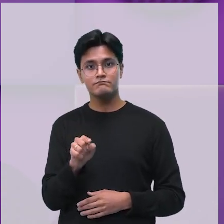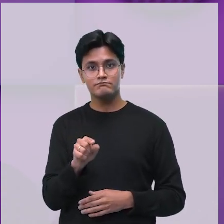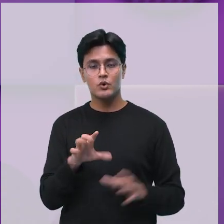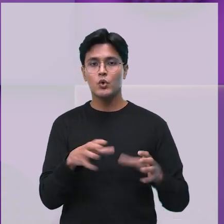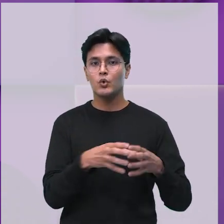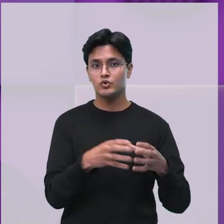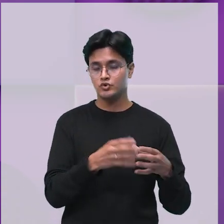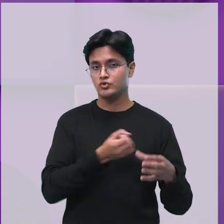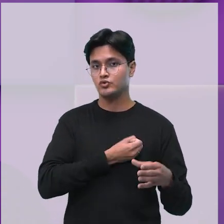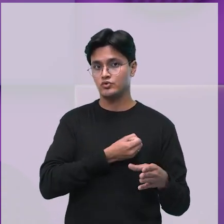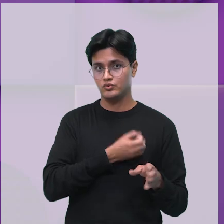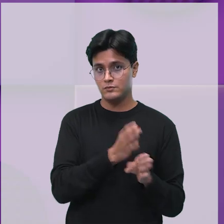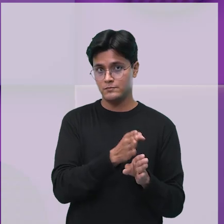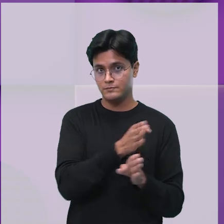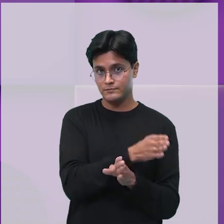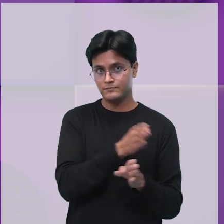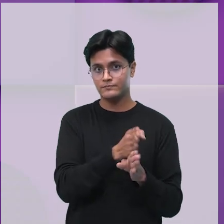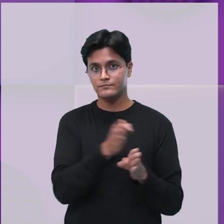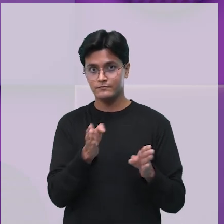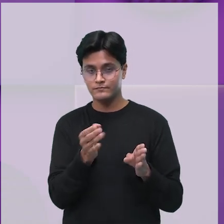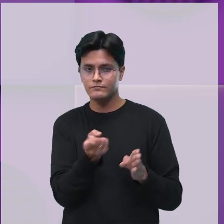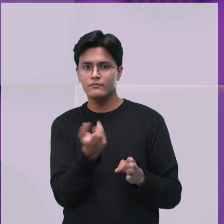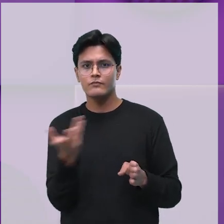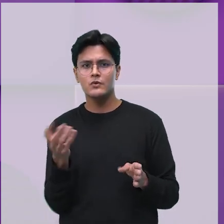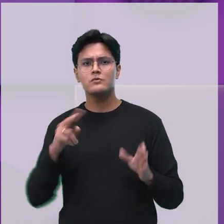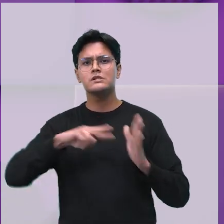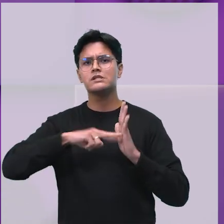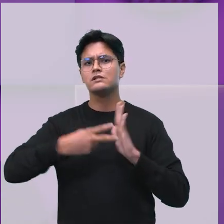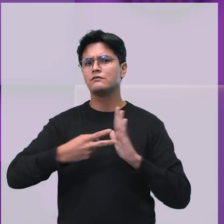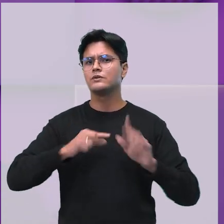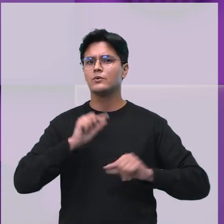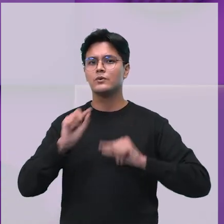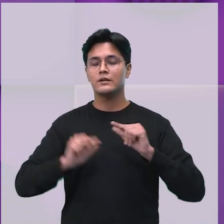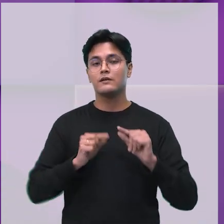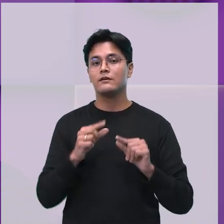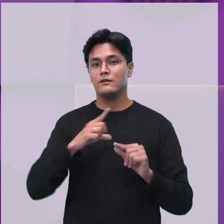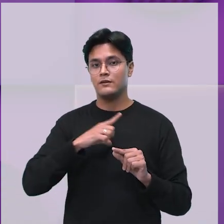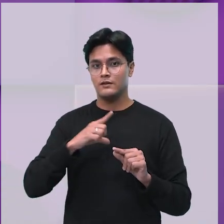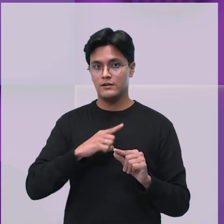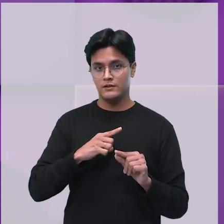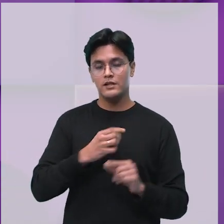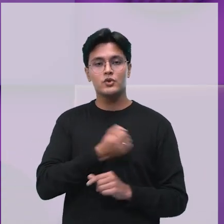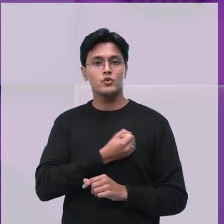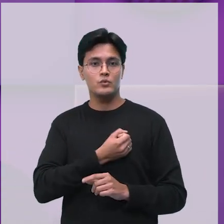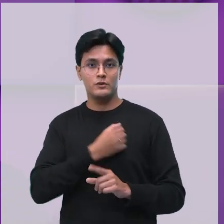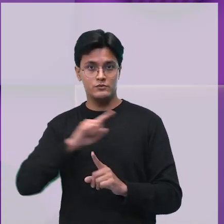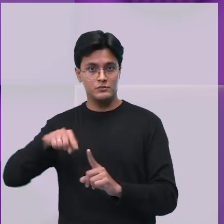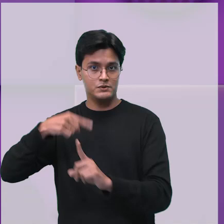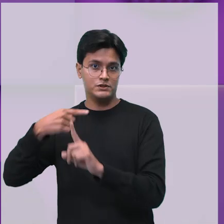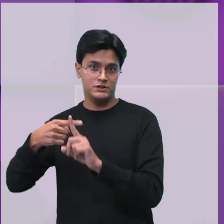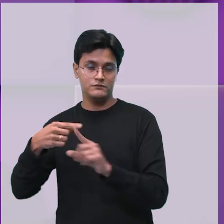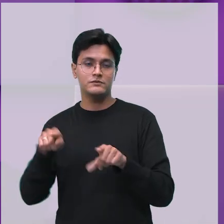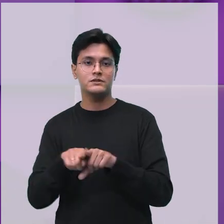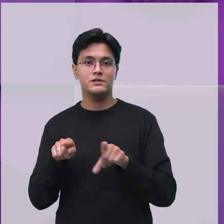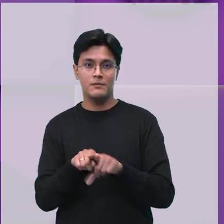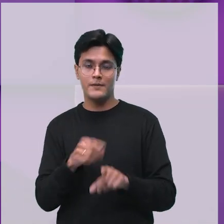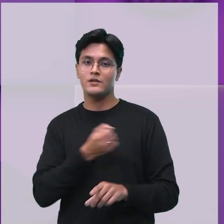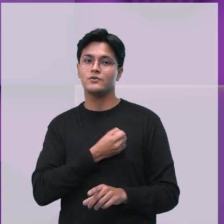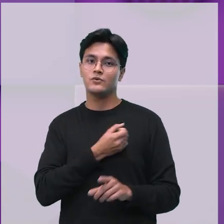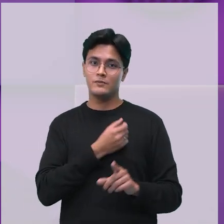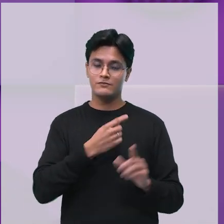conjunto numérico dos números inteiros quer dizer o seguinte que nós temos números positivos e